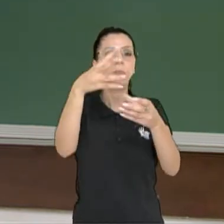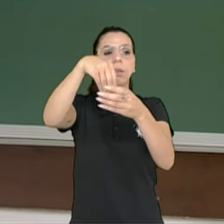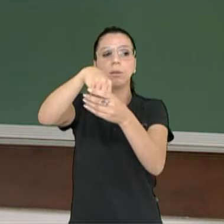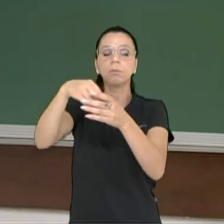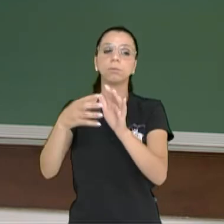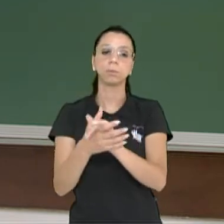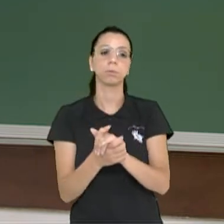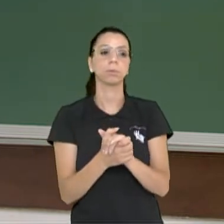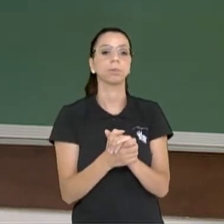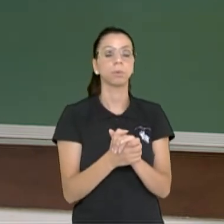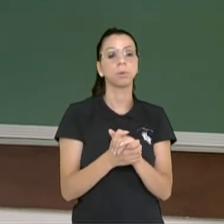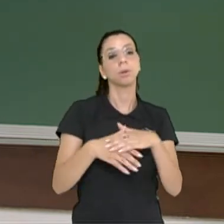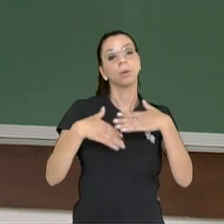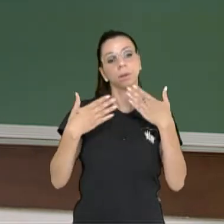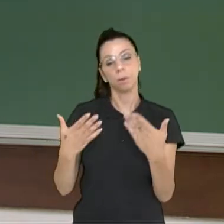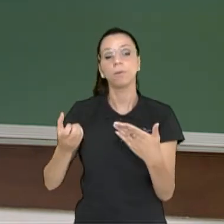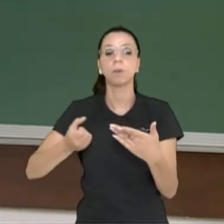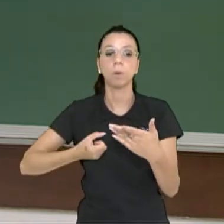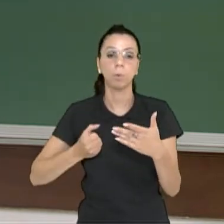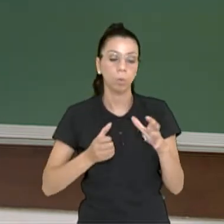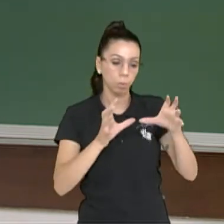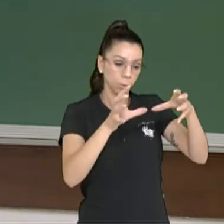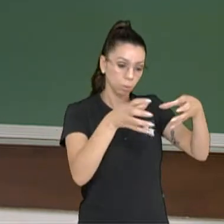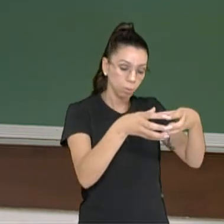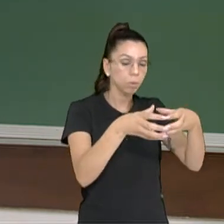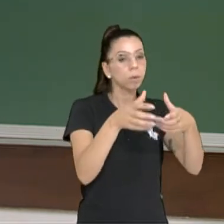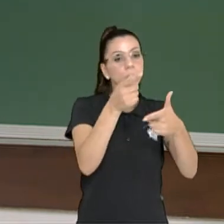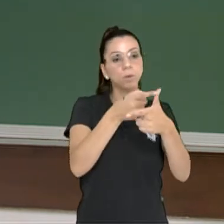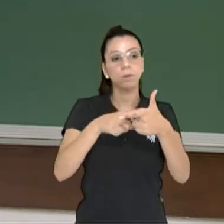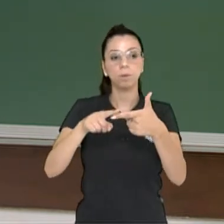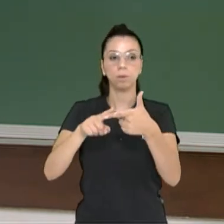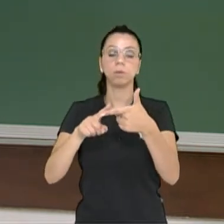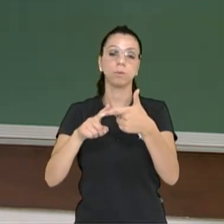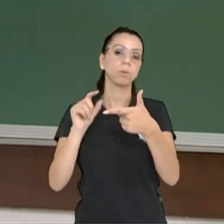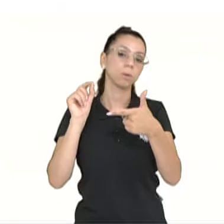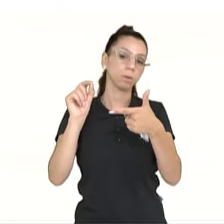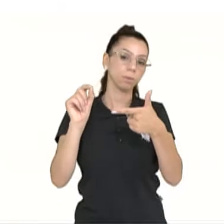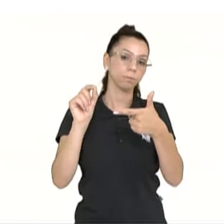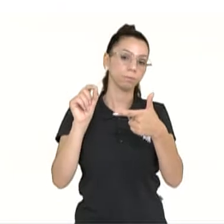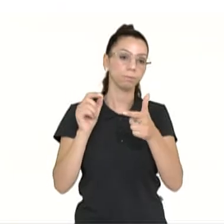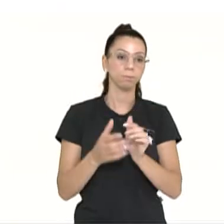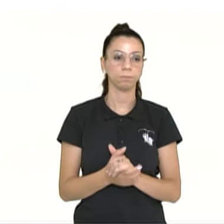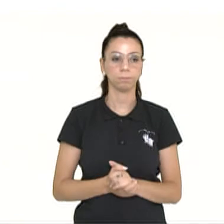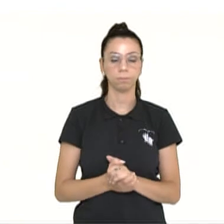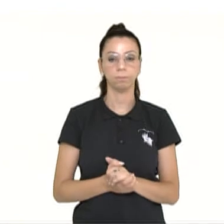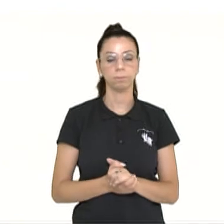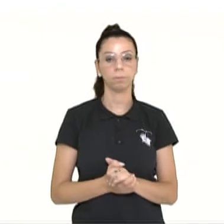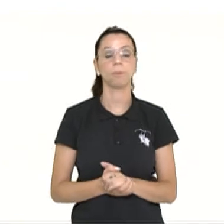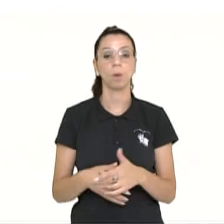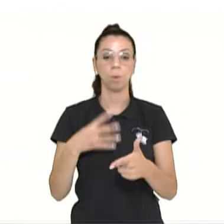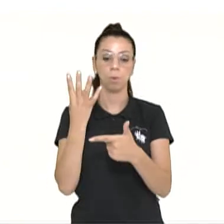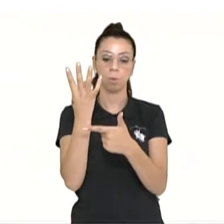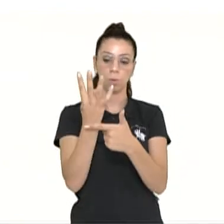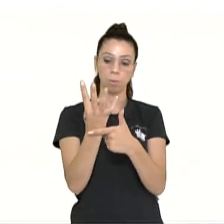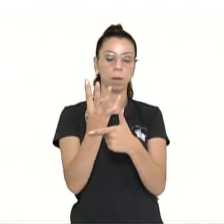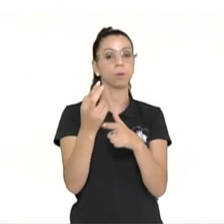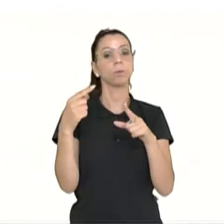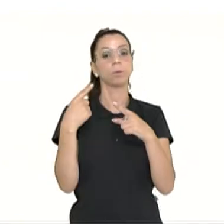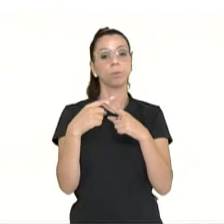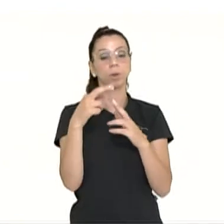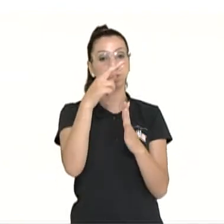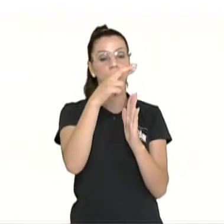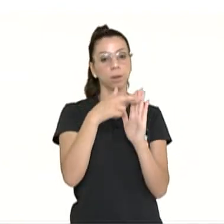amplitude dividido pelo número que eu obtive anteriormente, que nesse caso eu estou usando o 4, porque nós vamos usar a regra